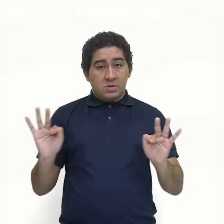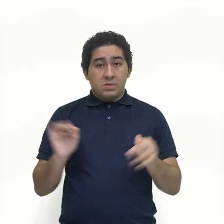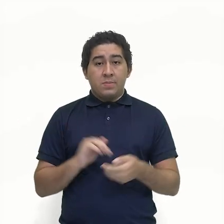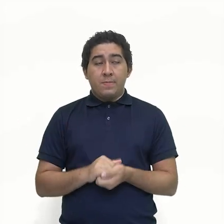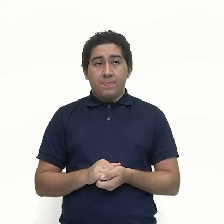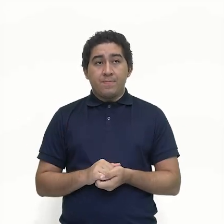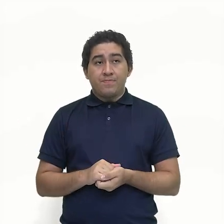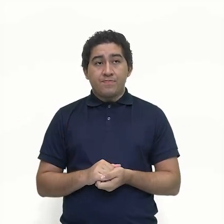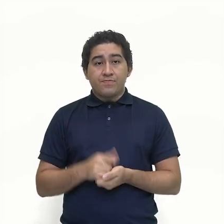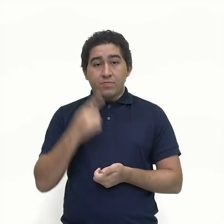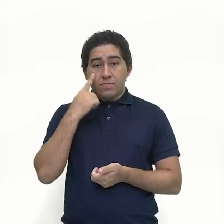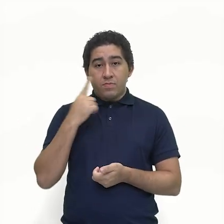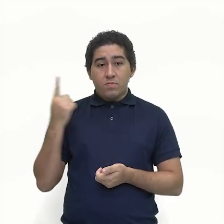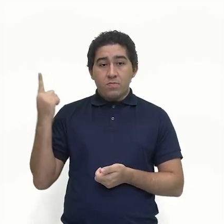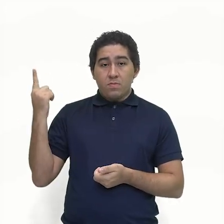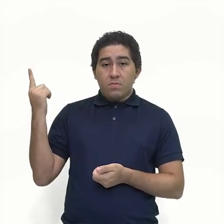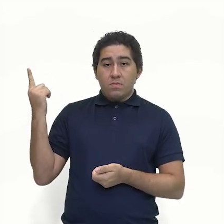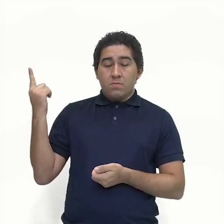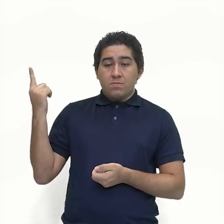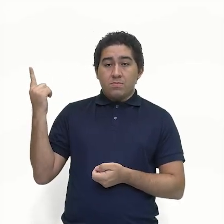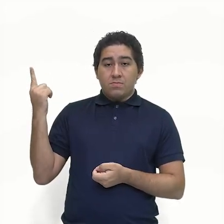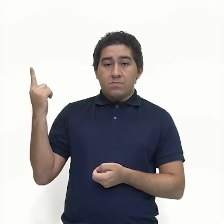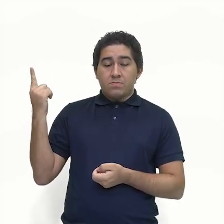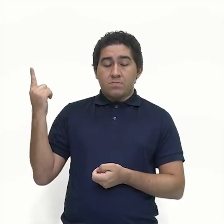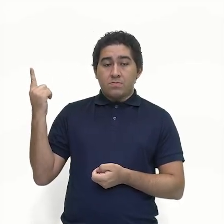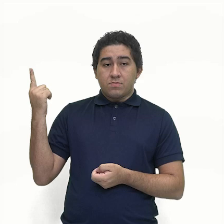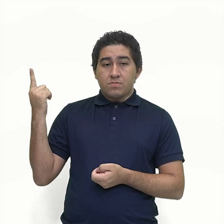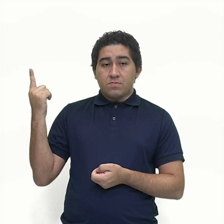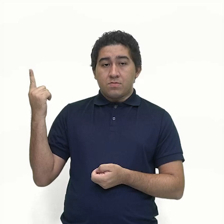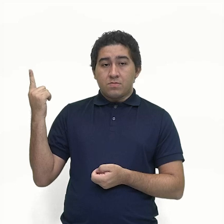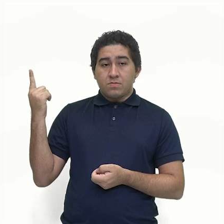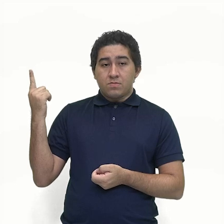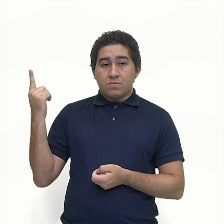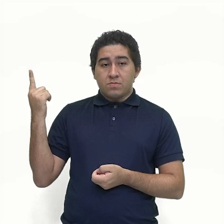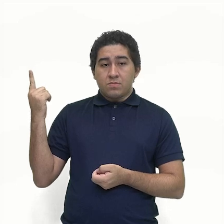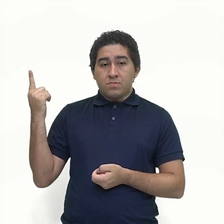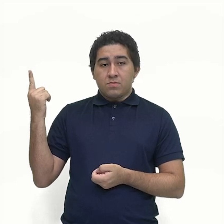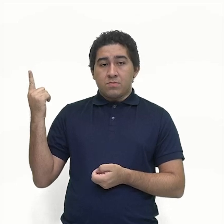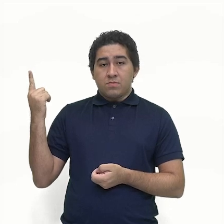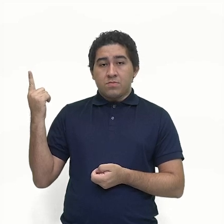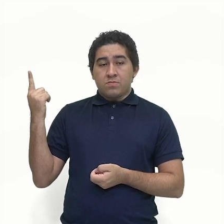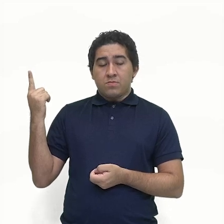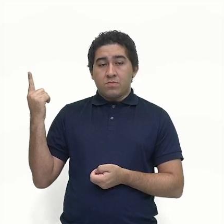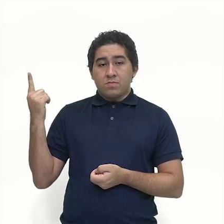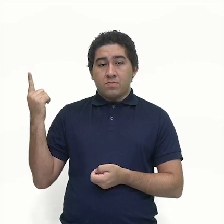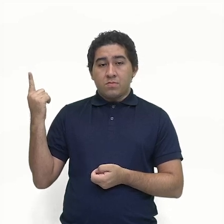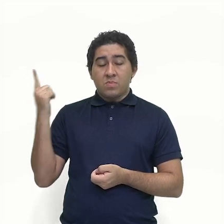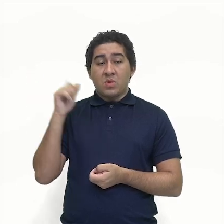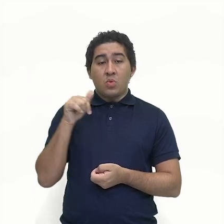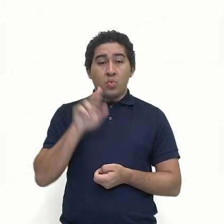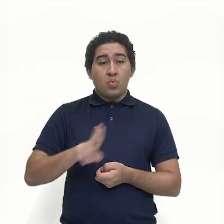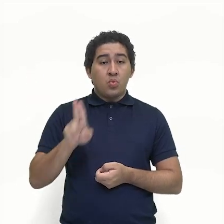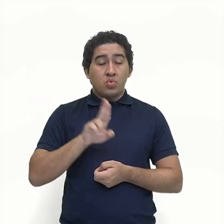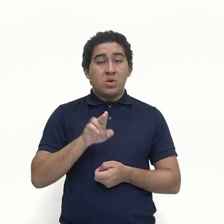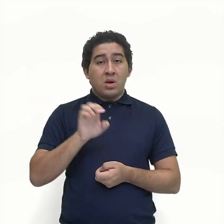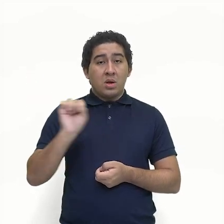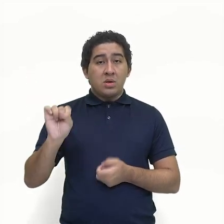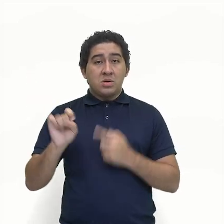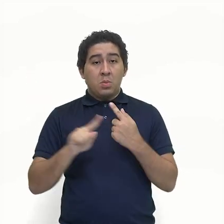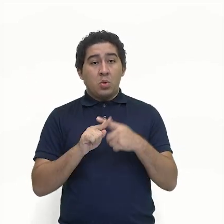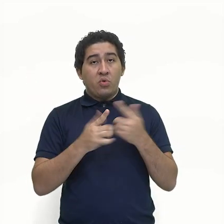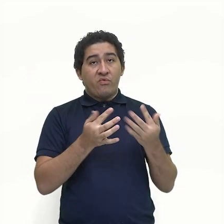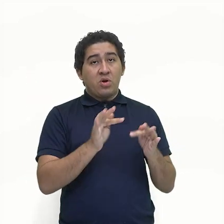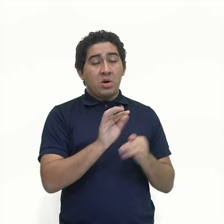bedroom. Watch e play. Ficaria watches, ok? Com ES, porque ele termina em SH.